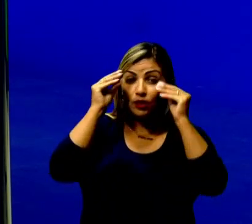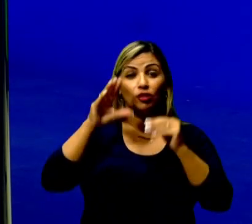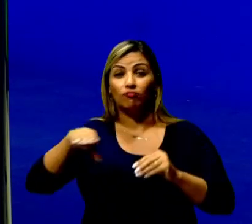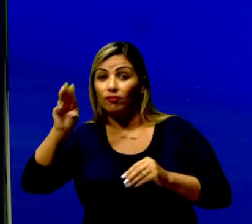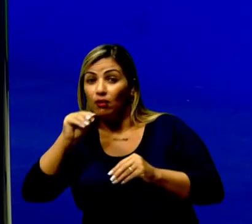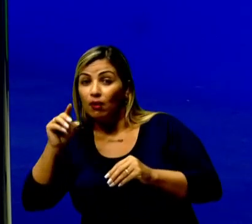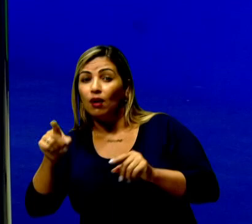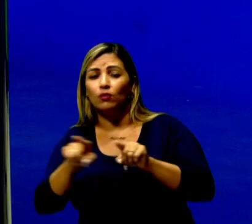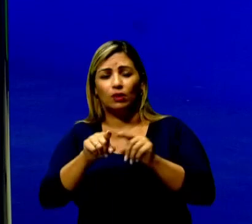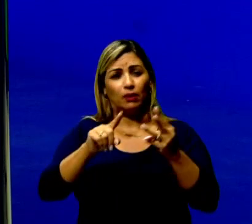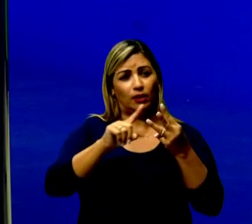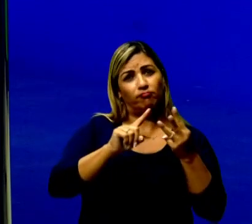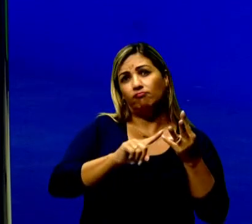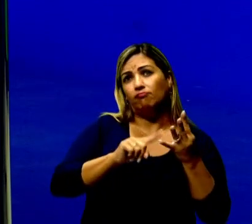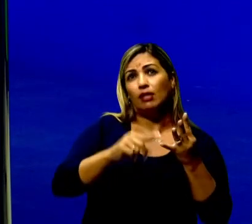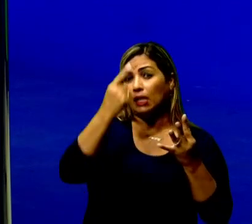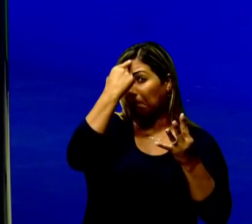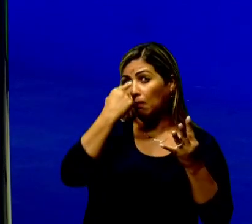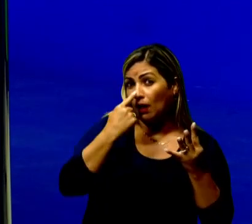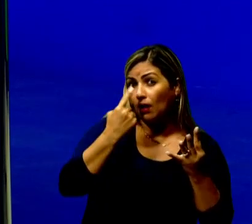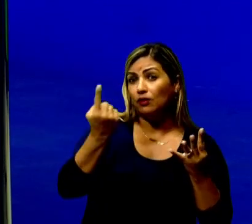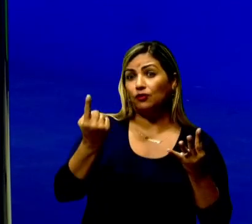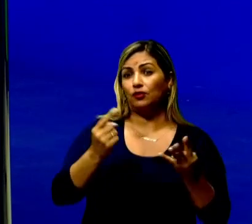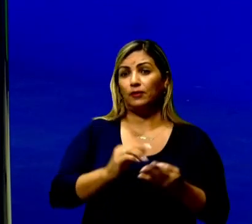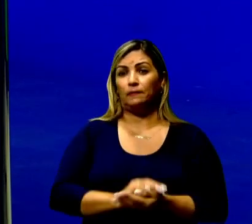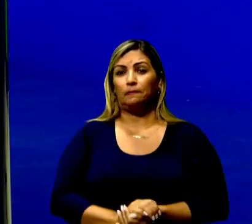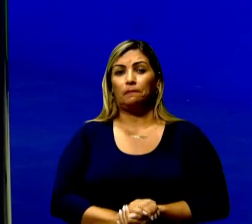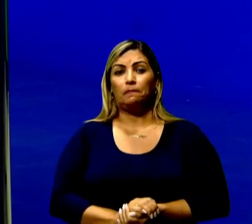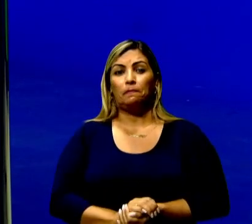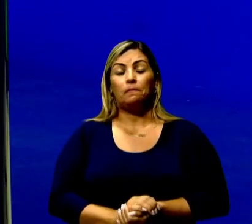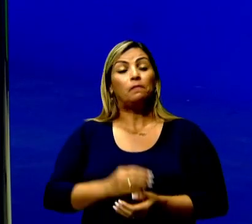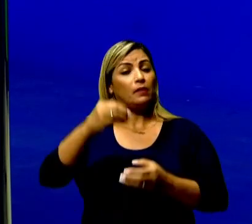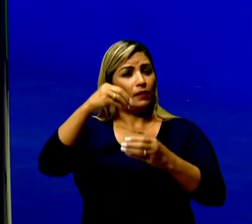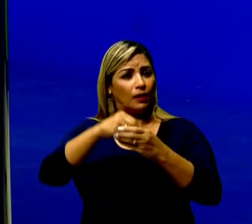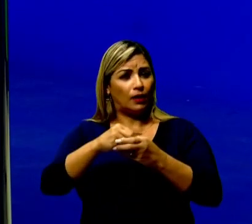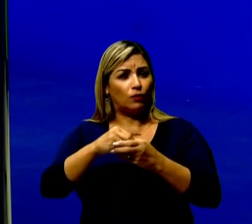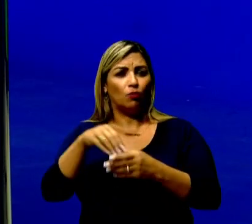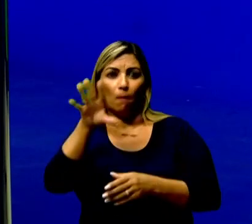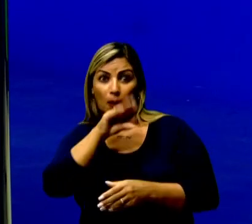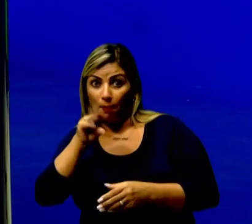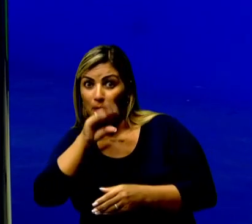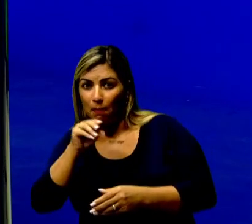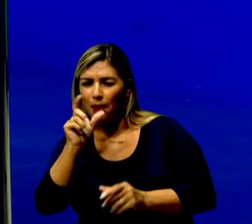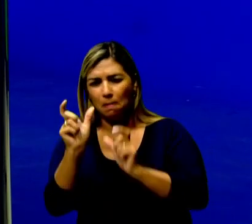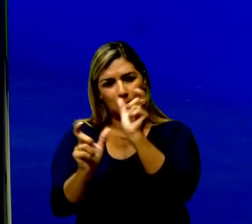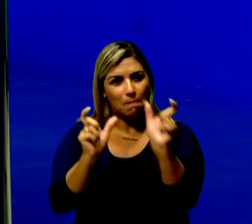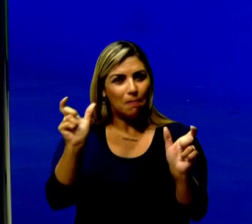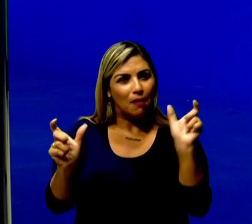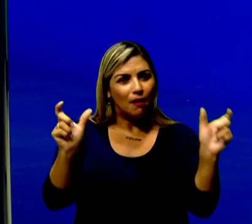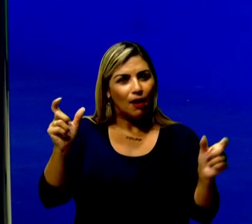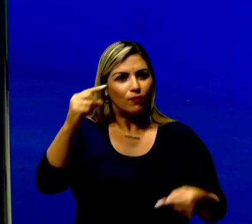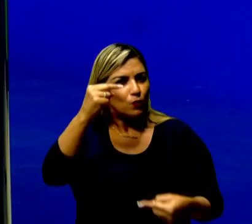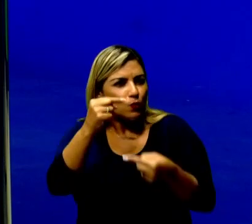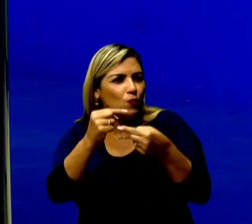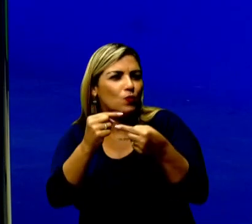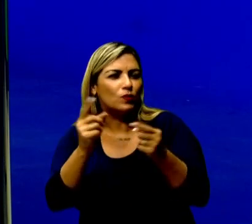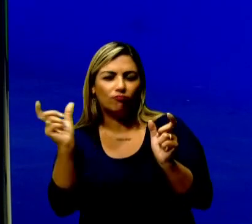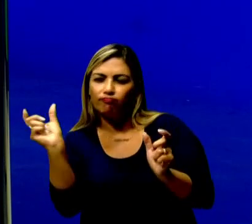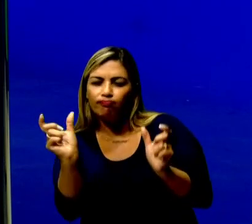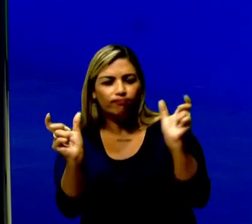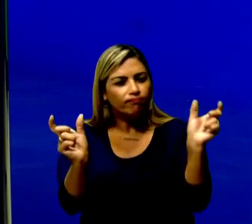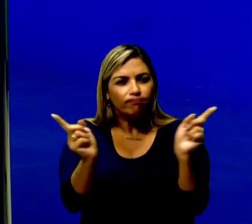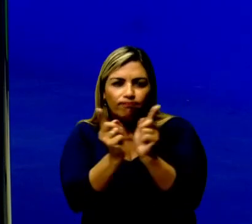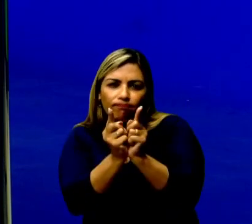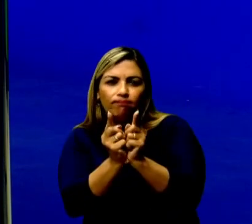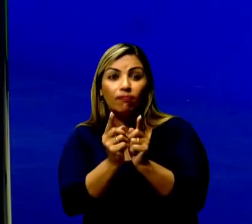verbal a imagem não verbal dentro da linguagem verbal nós vamos ter palavras curtas né